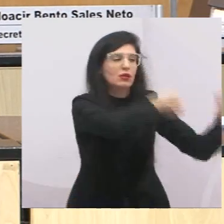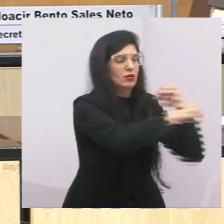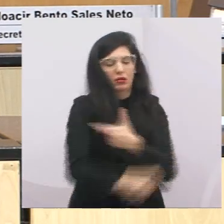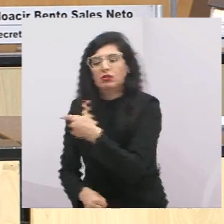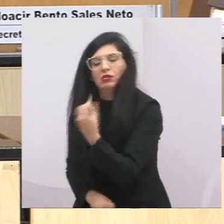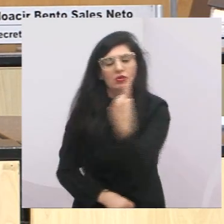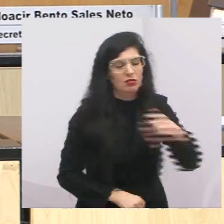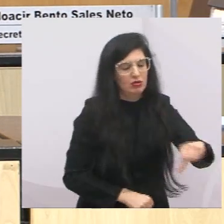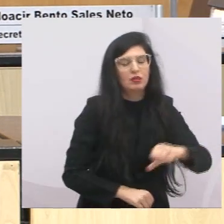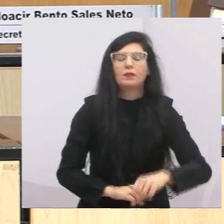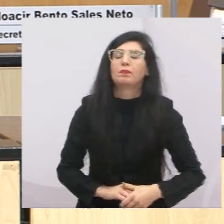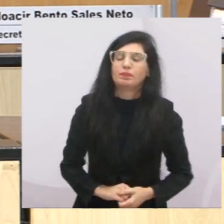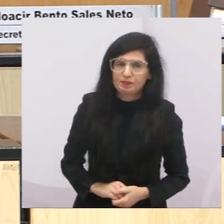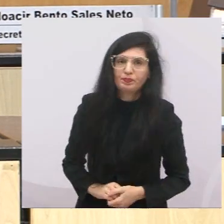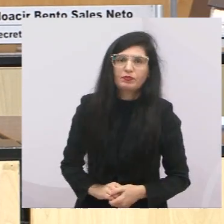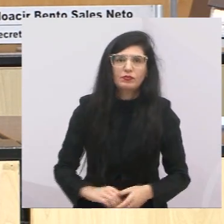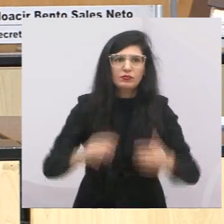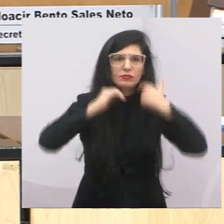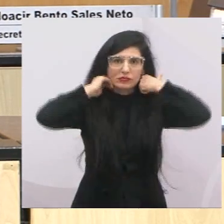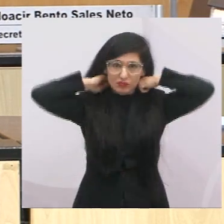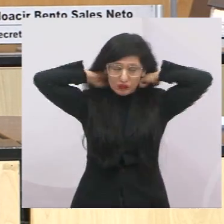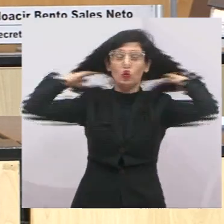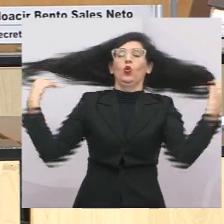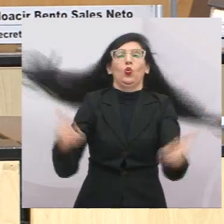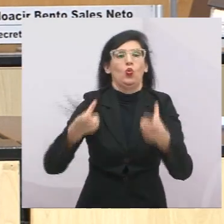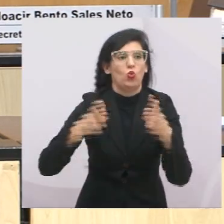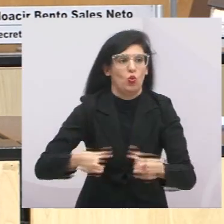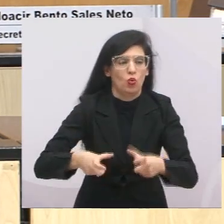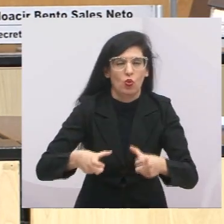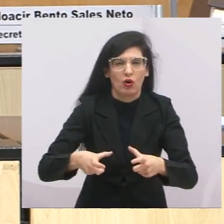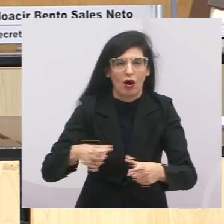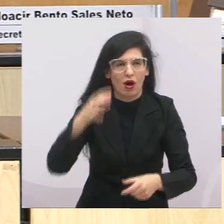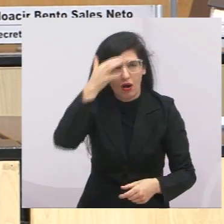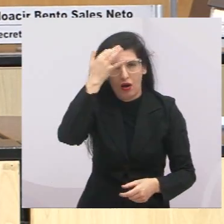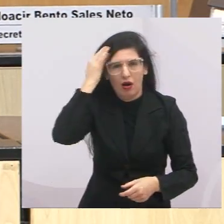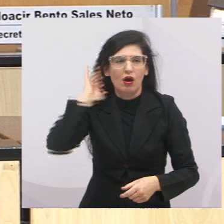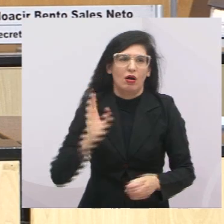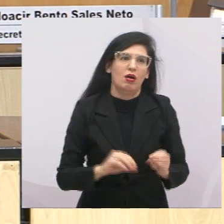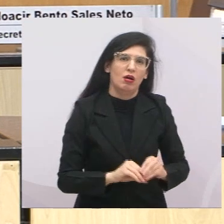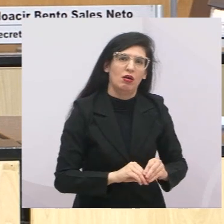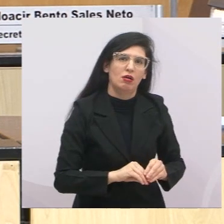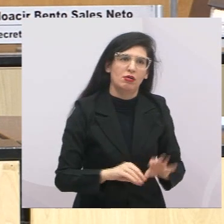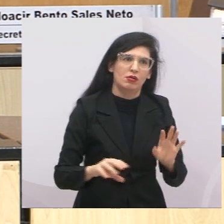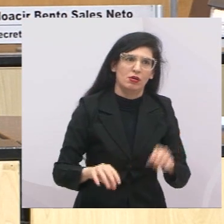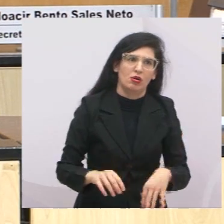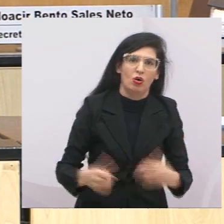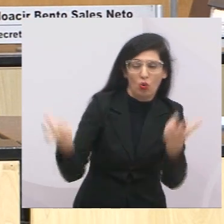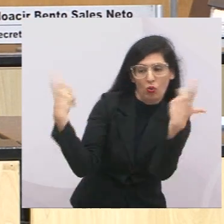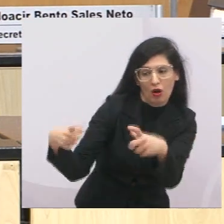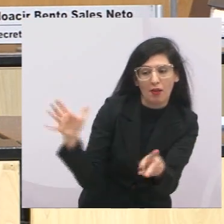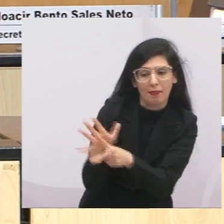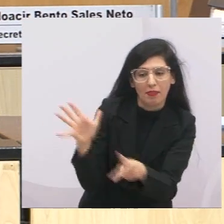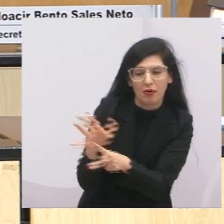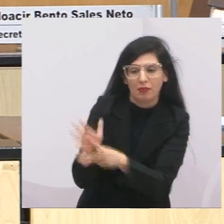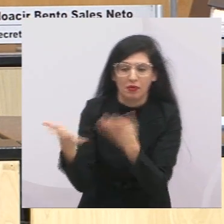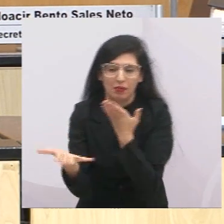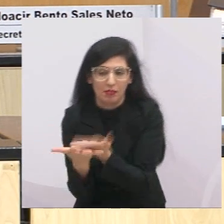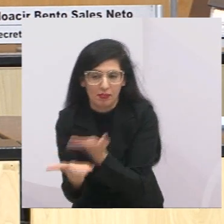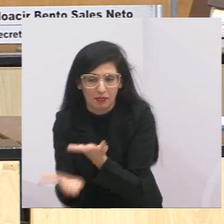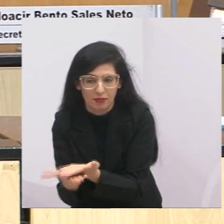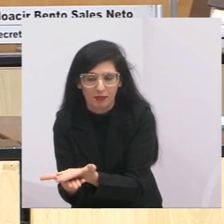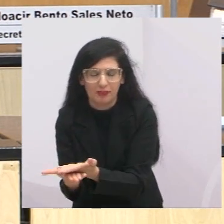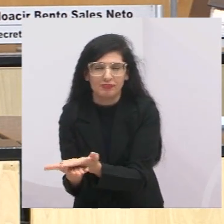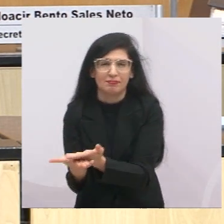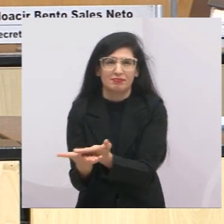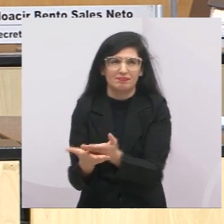vez que atribui a devolução do prédio critério para o início de estudos sobre o uso do local, fato que não condiz